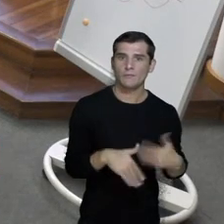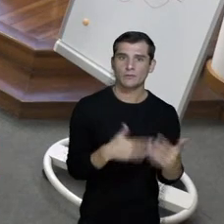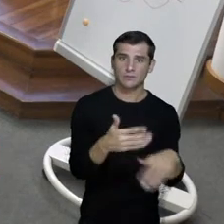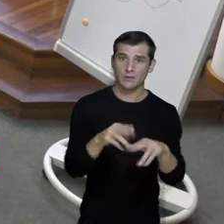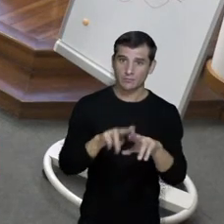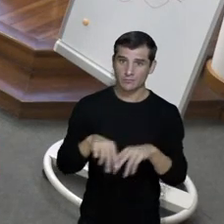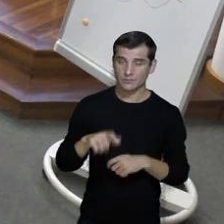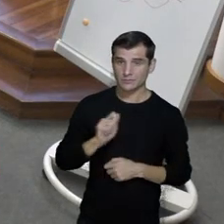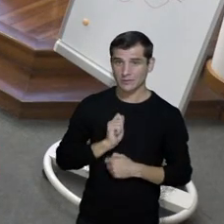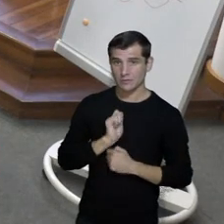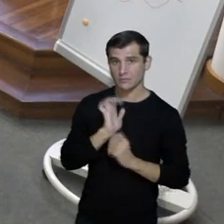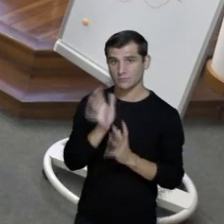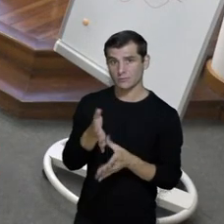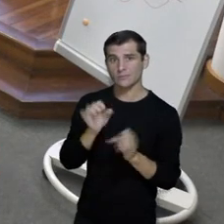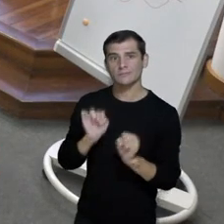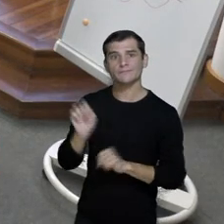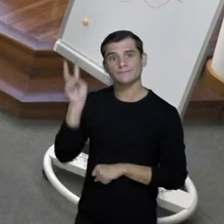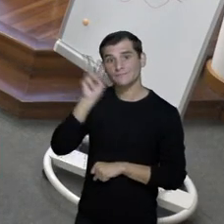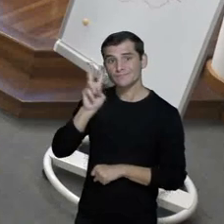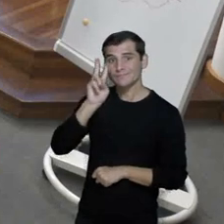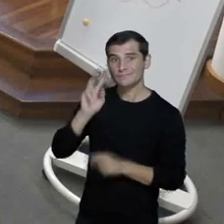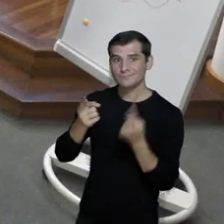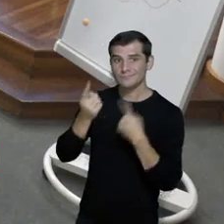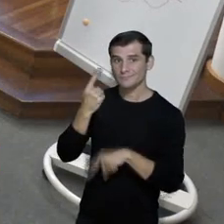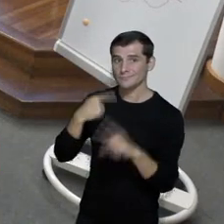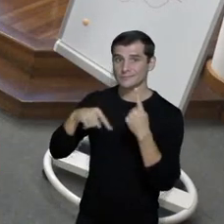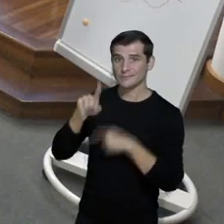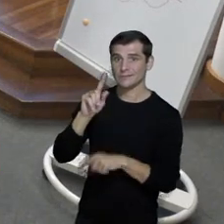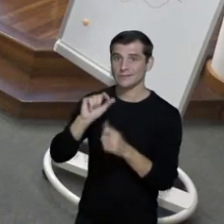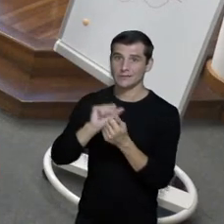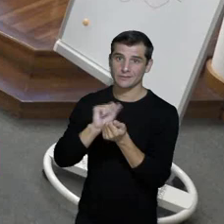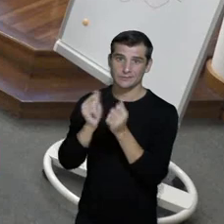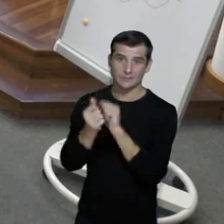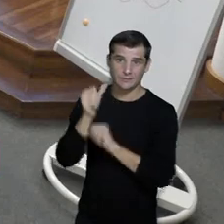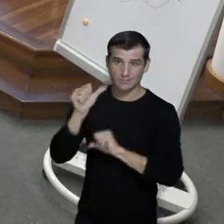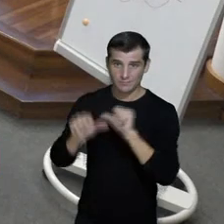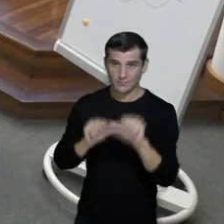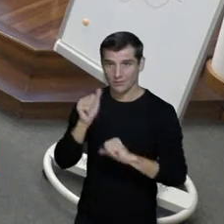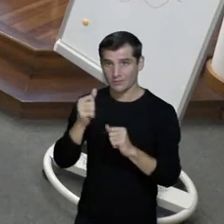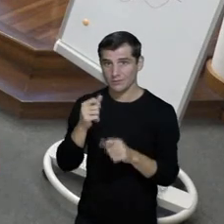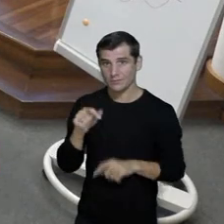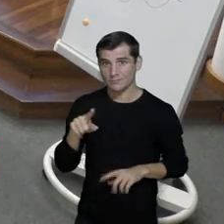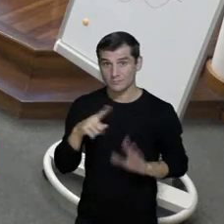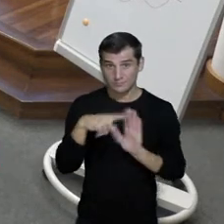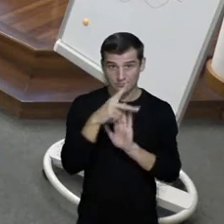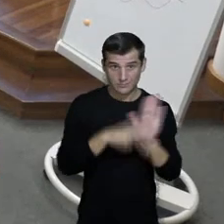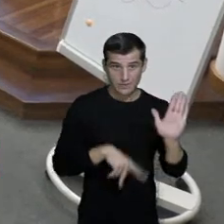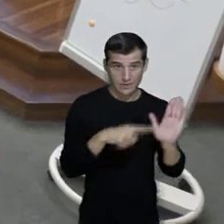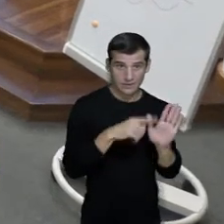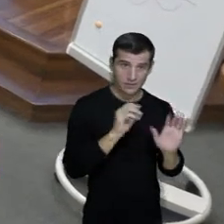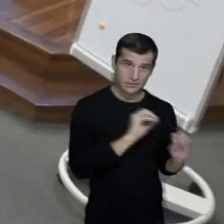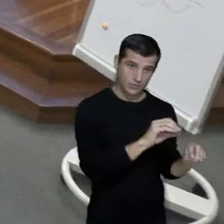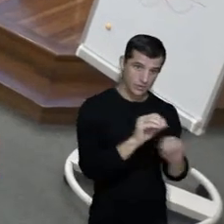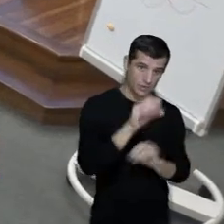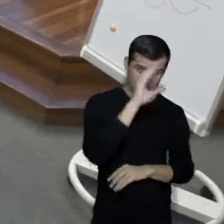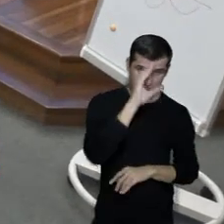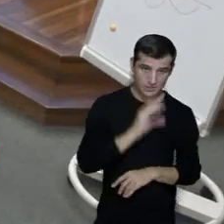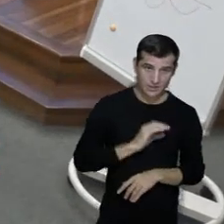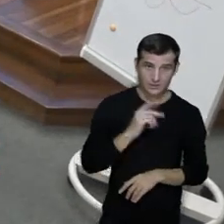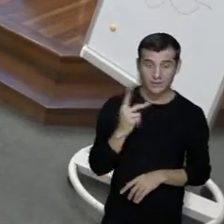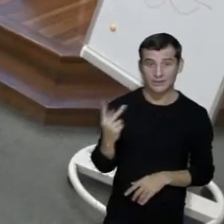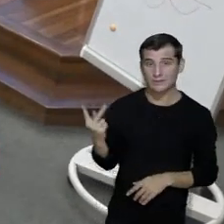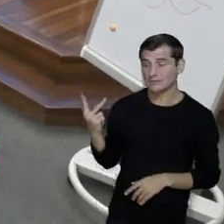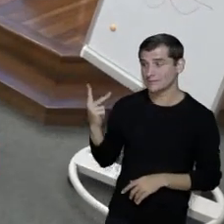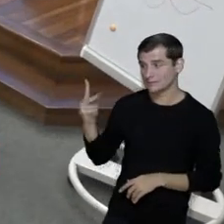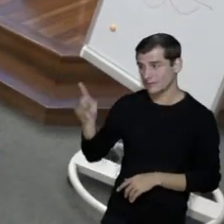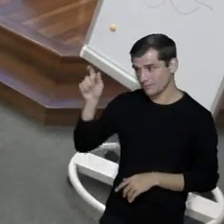história né aonde o programa educando cidadãos em especial terminando com a fala do Dr Afonso né que